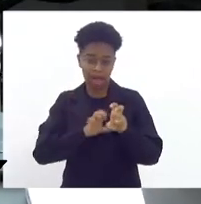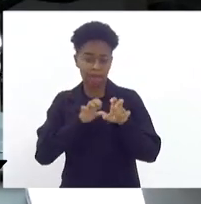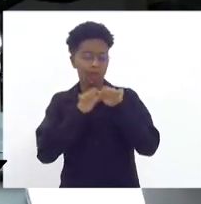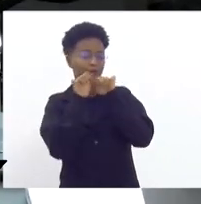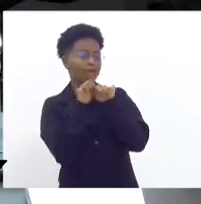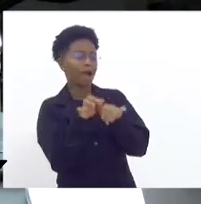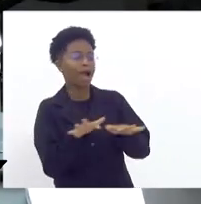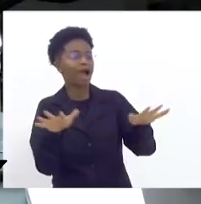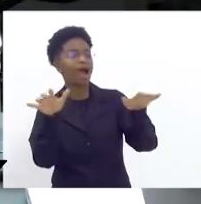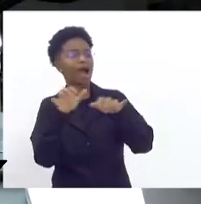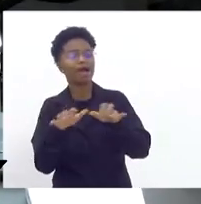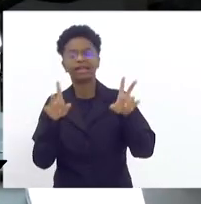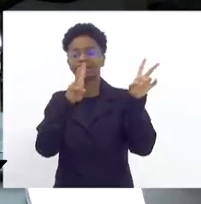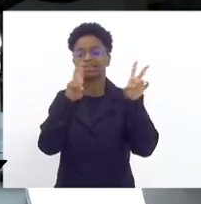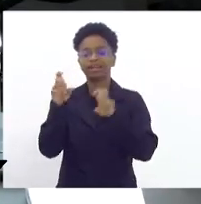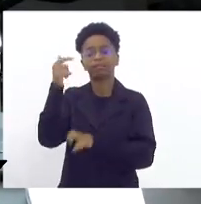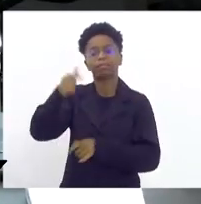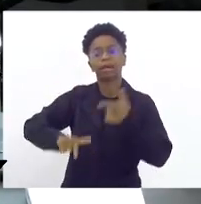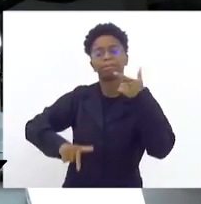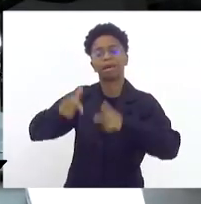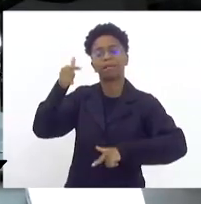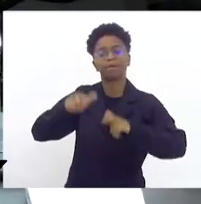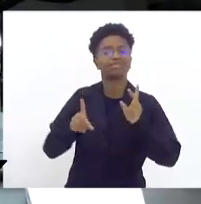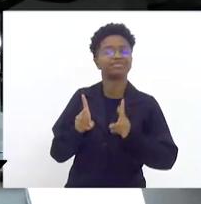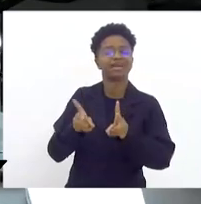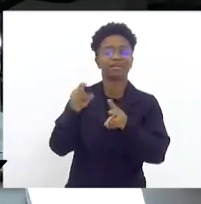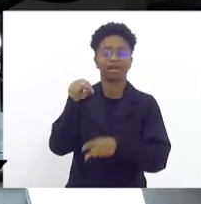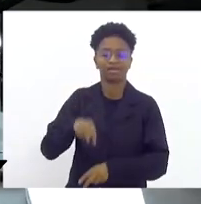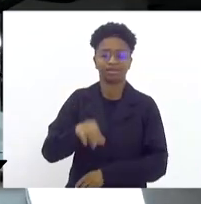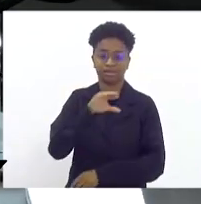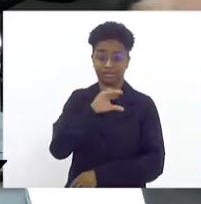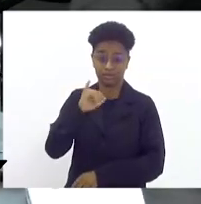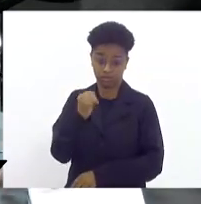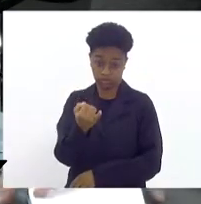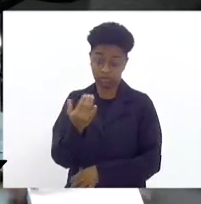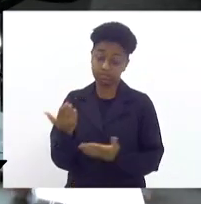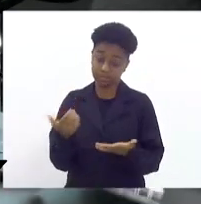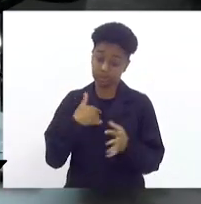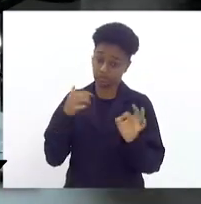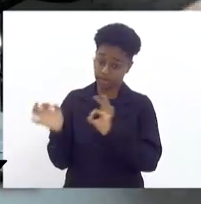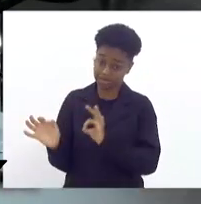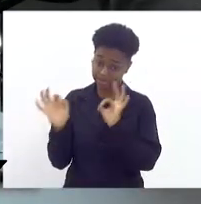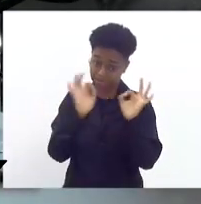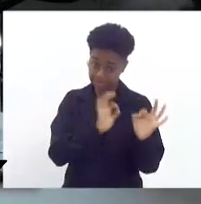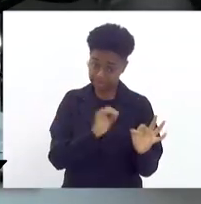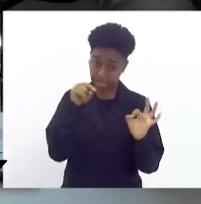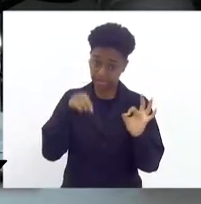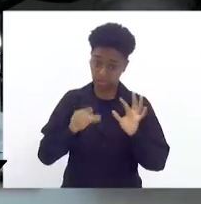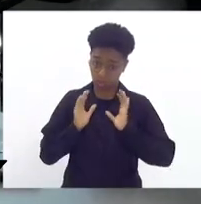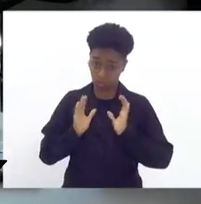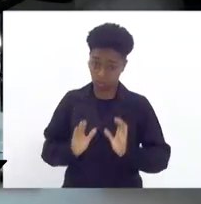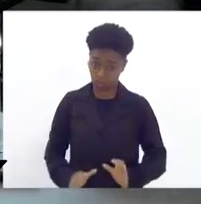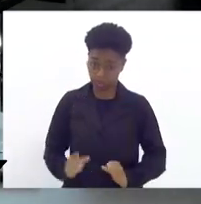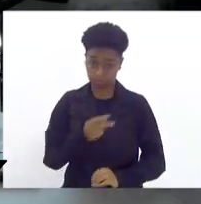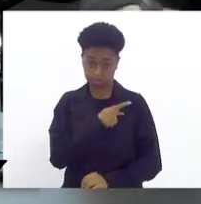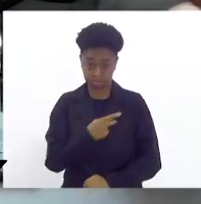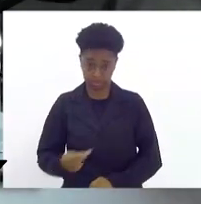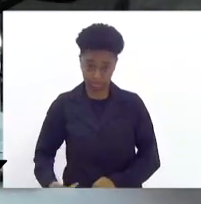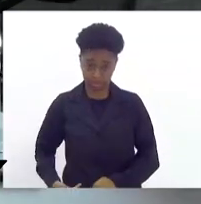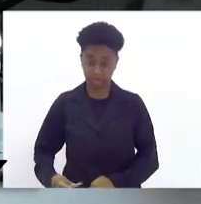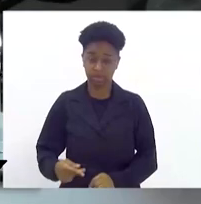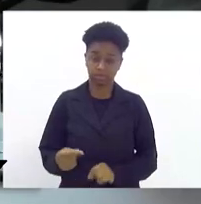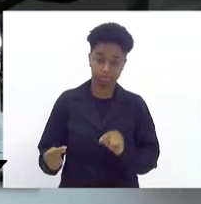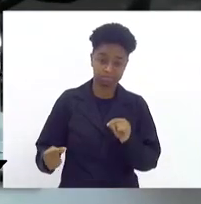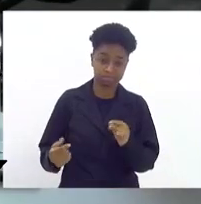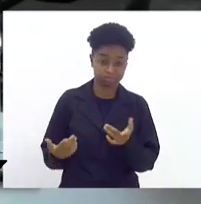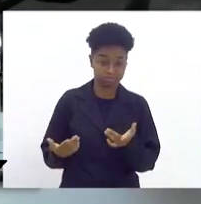tema recorrente aqui dessa CCJ, e dizer que eu aqui assistindo o comportamento do presidente